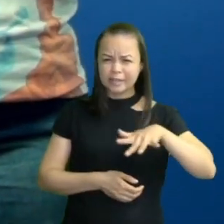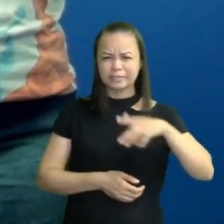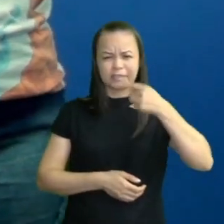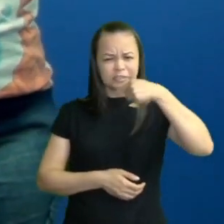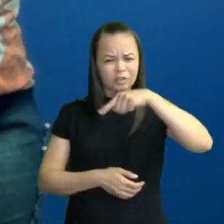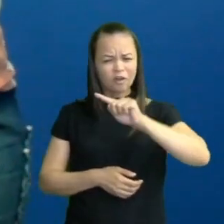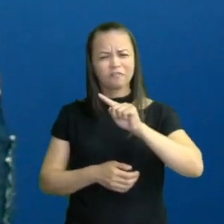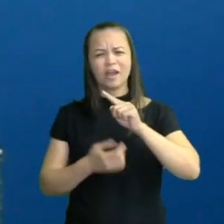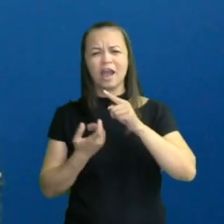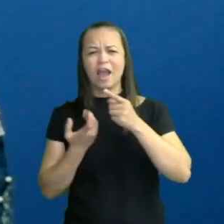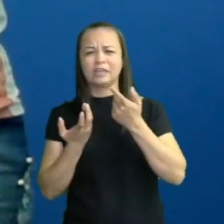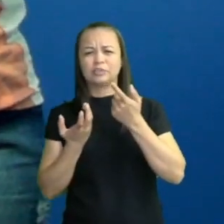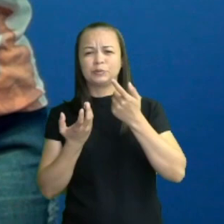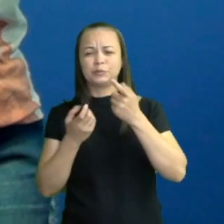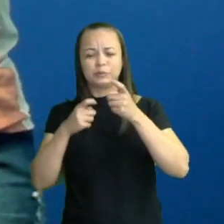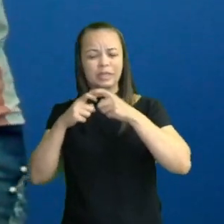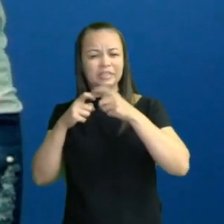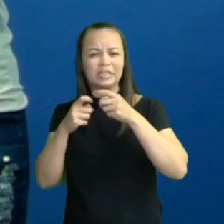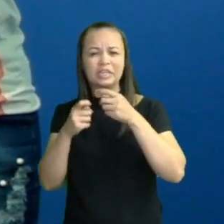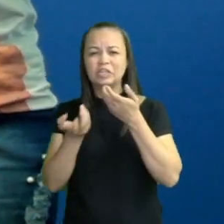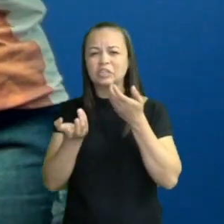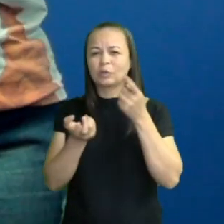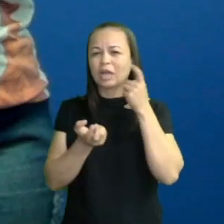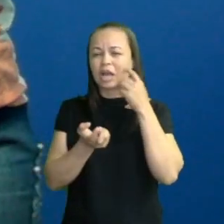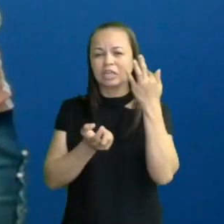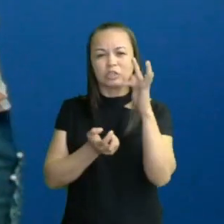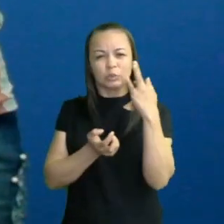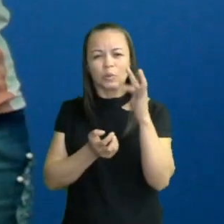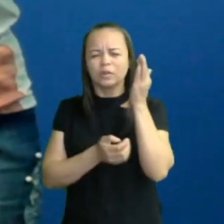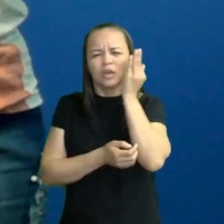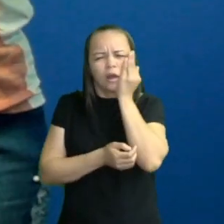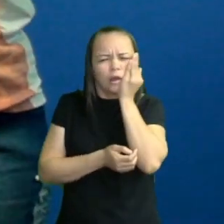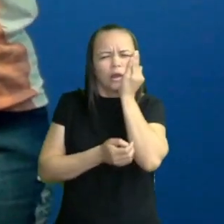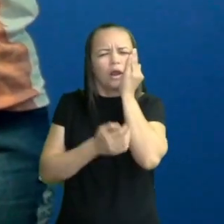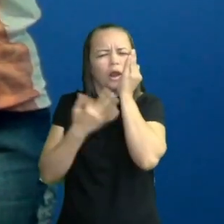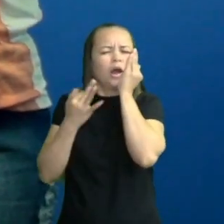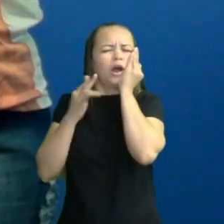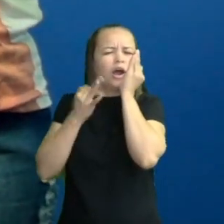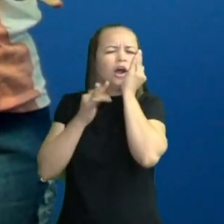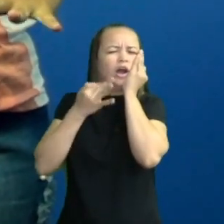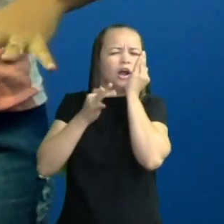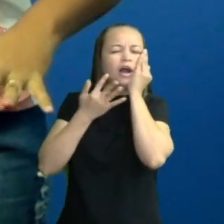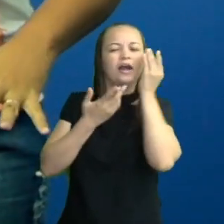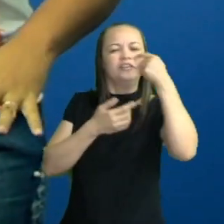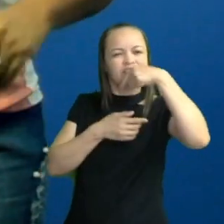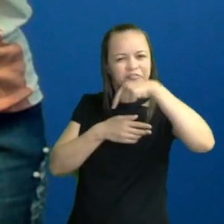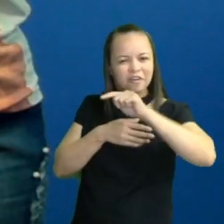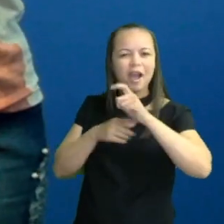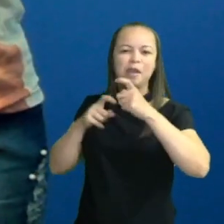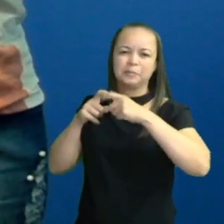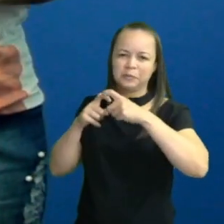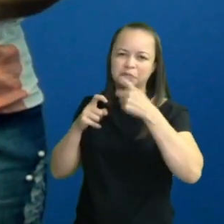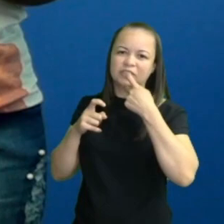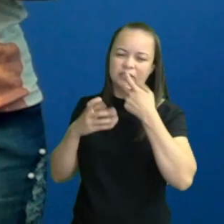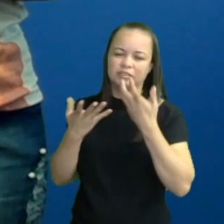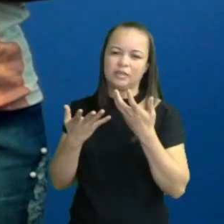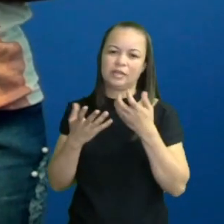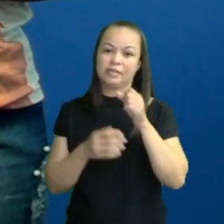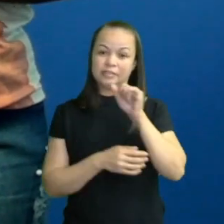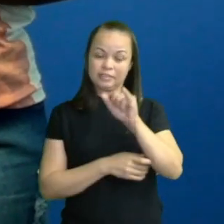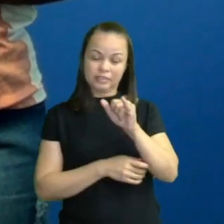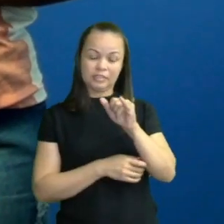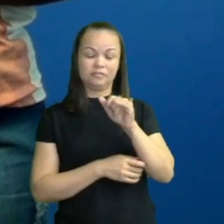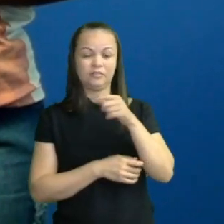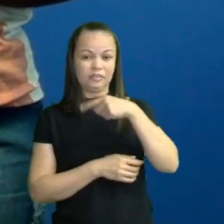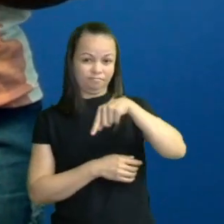dente. Oh, meu dente tá doendo, meu dente. Aí corre pro dentista. Se você fosse no dentista